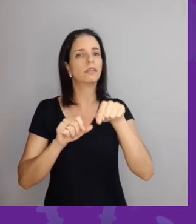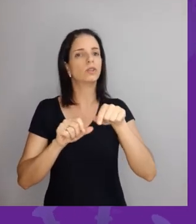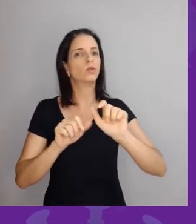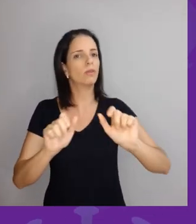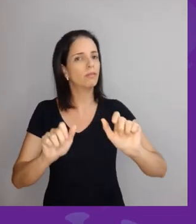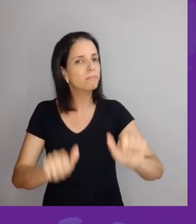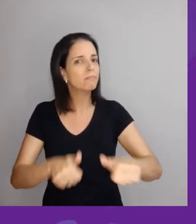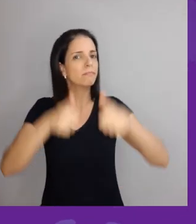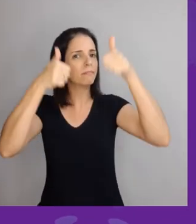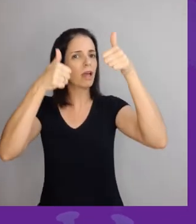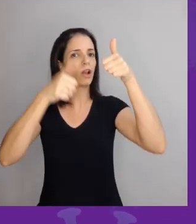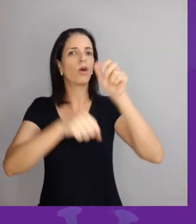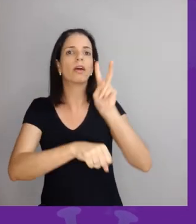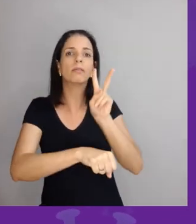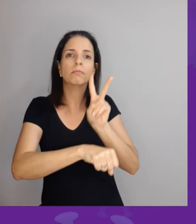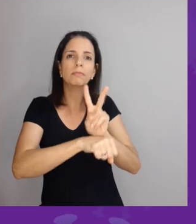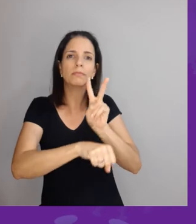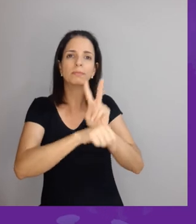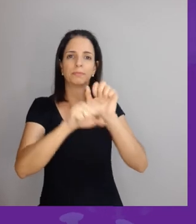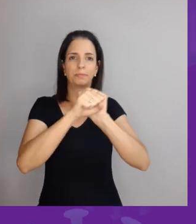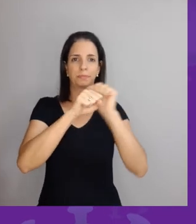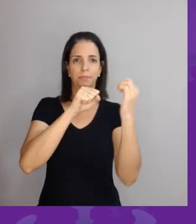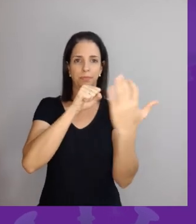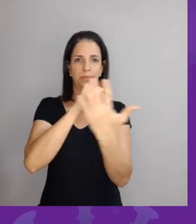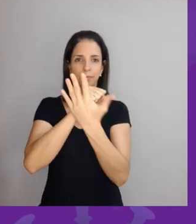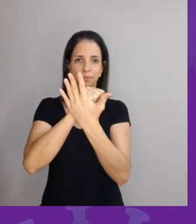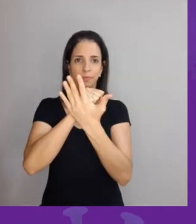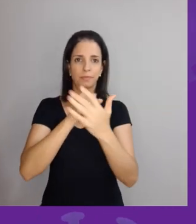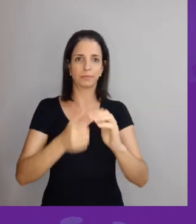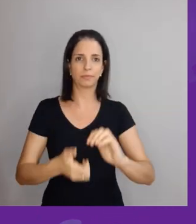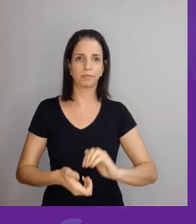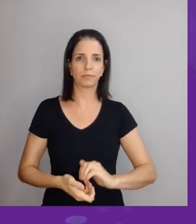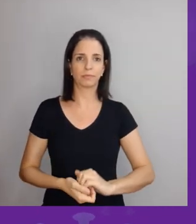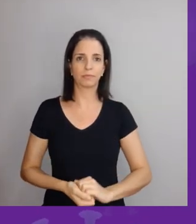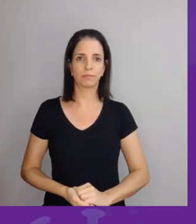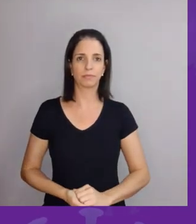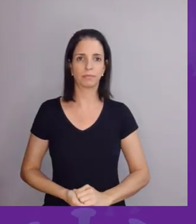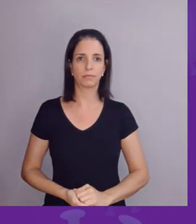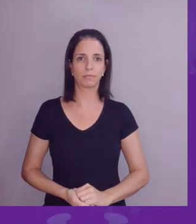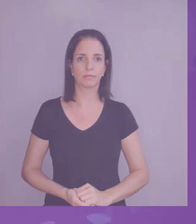isso também aumenta a proteção contra a convite